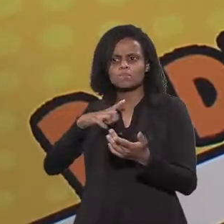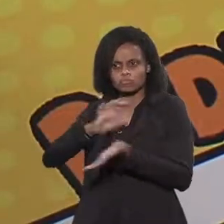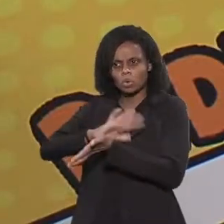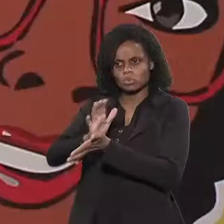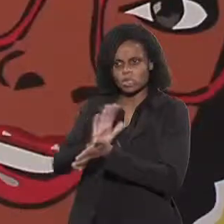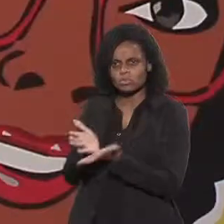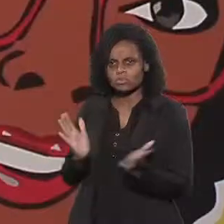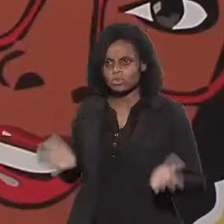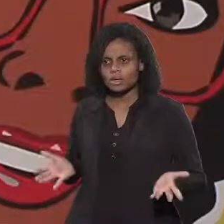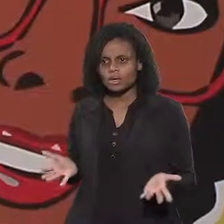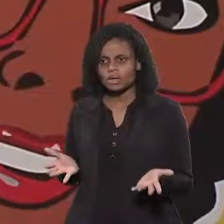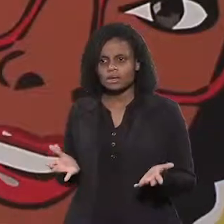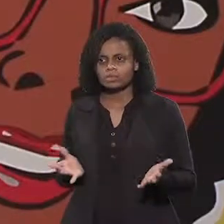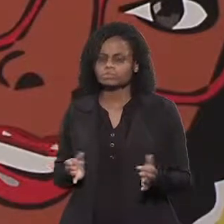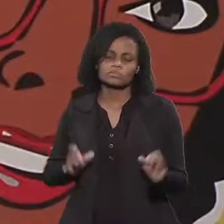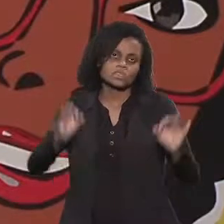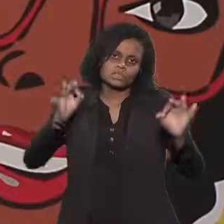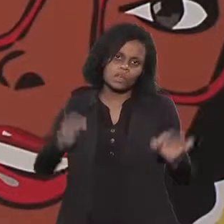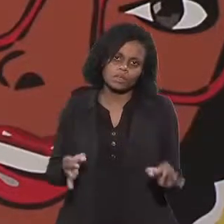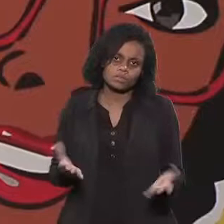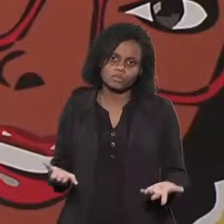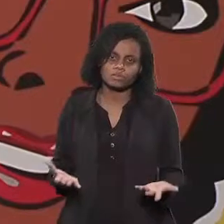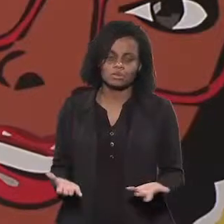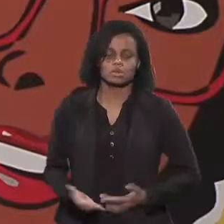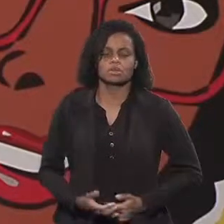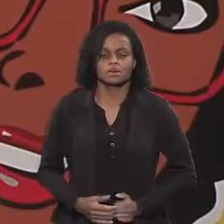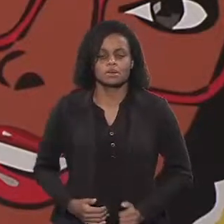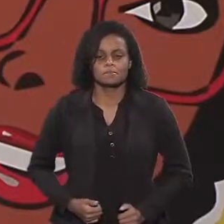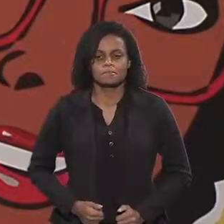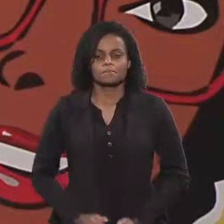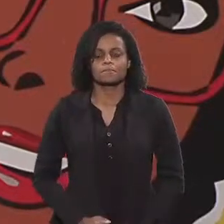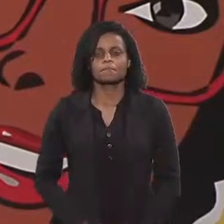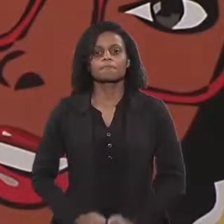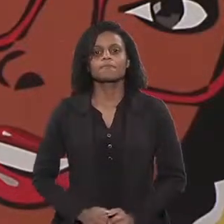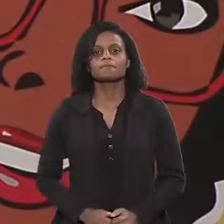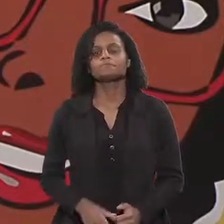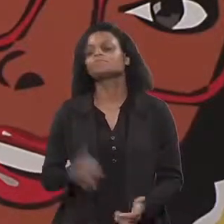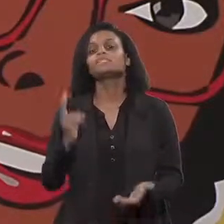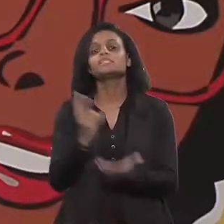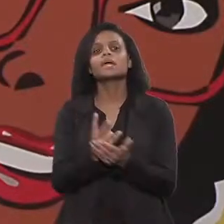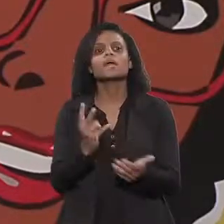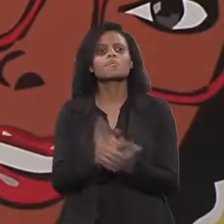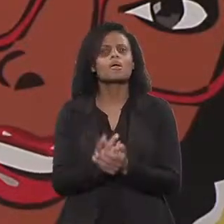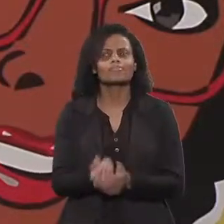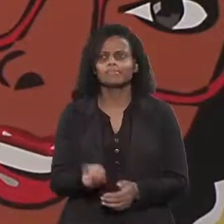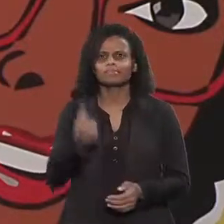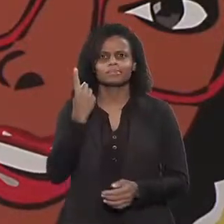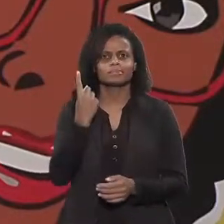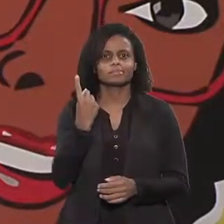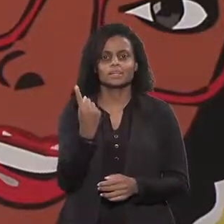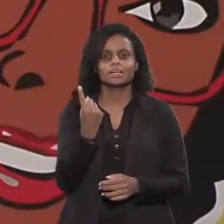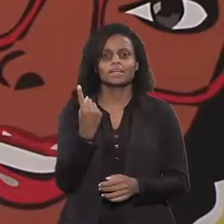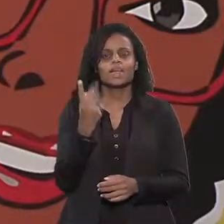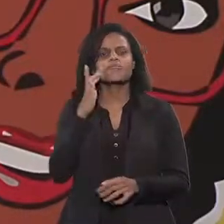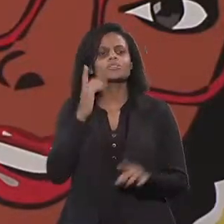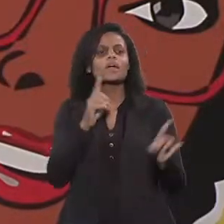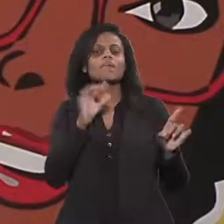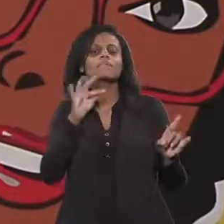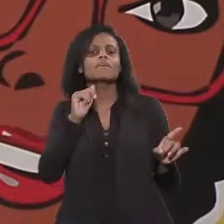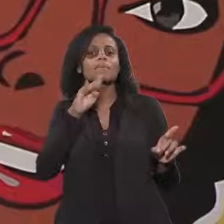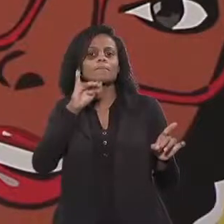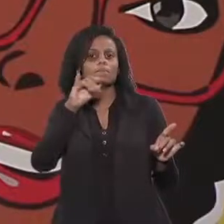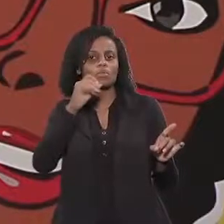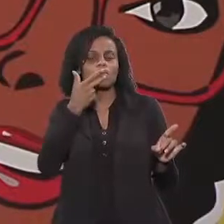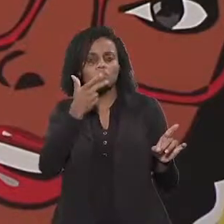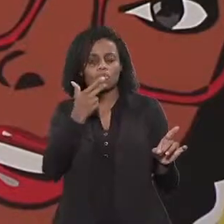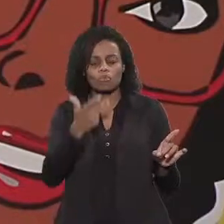essa? Com certeza, né? É sempre esse estranhamento. Acho que muito que a Fabiola